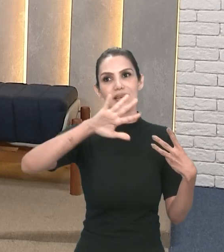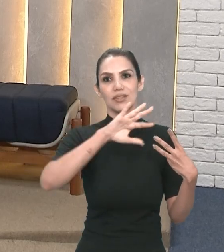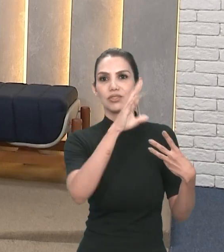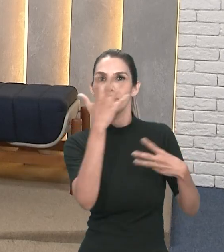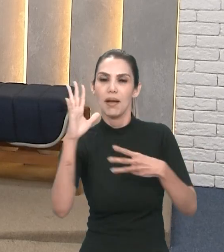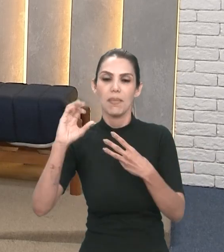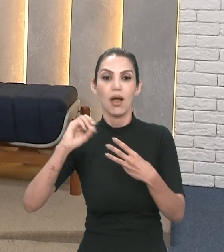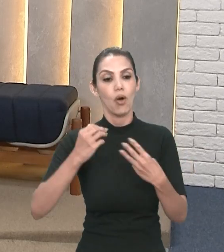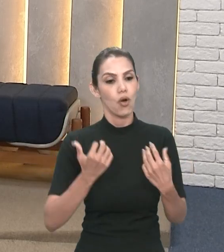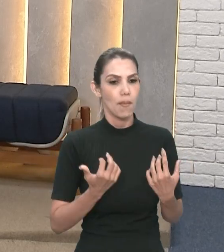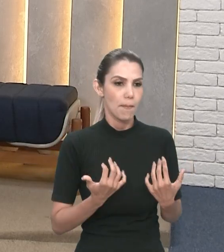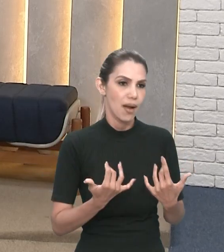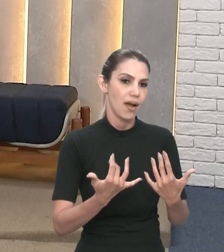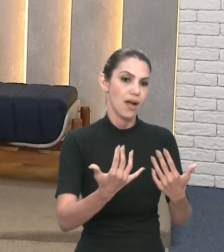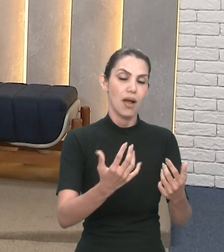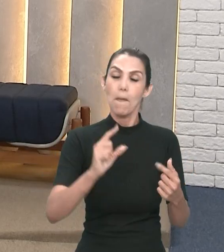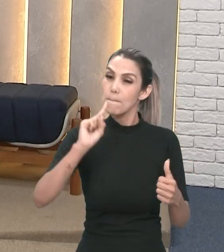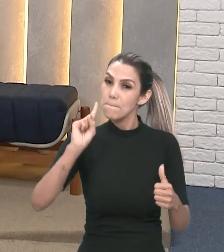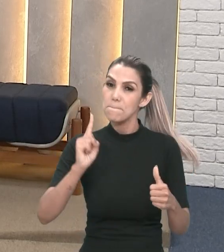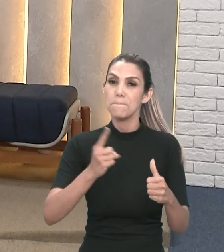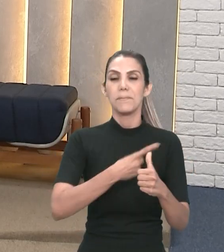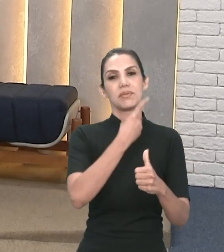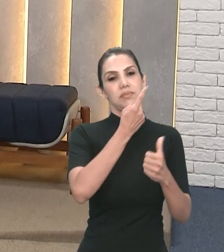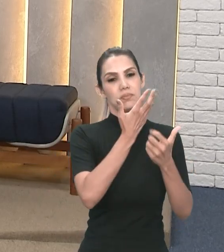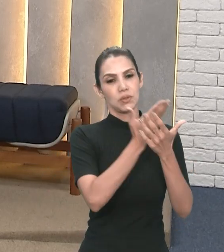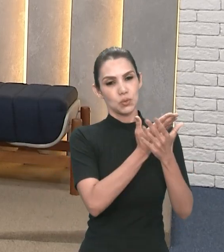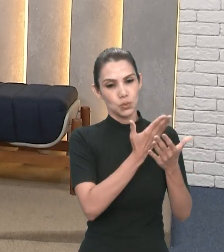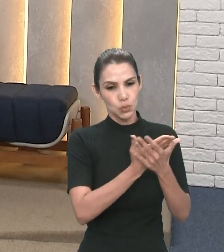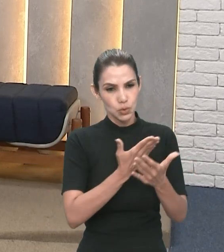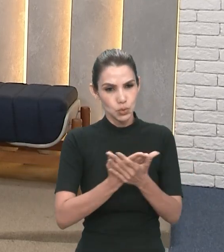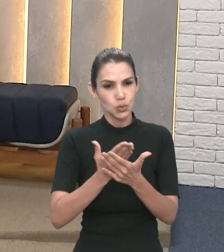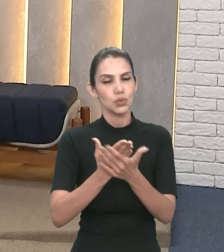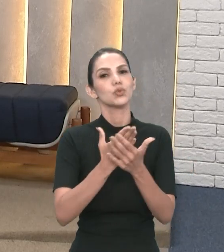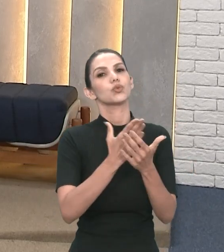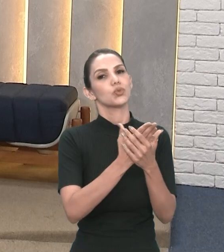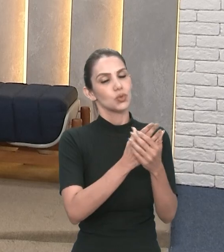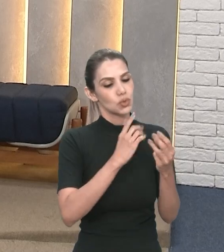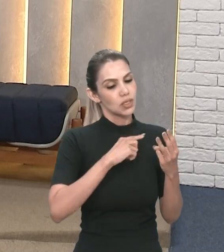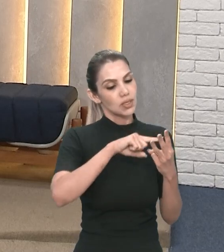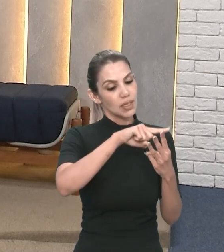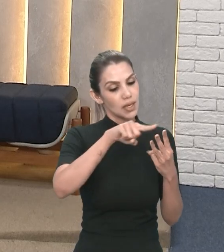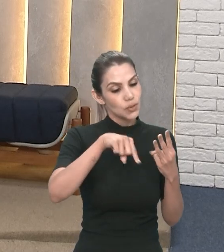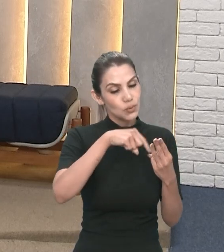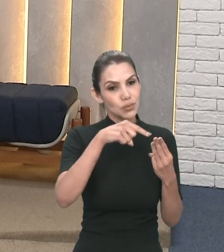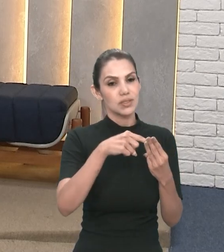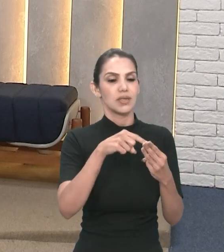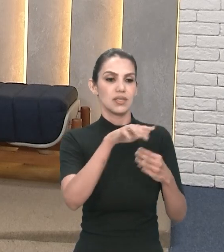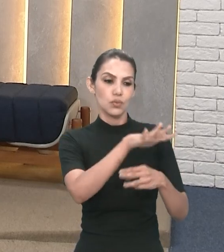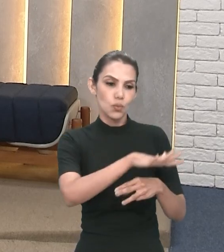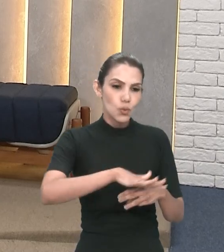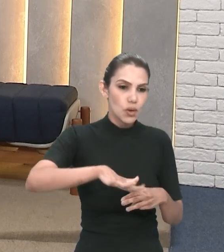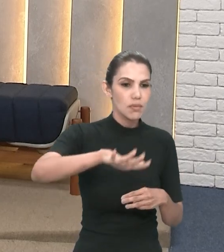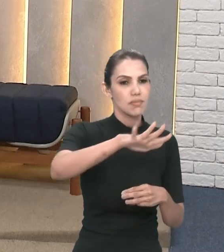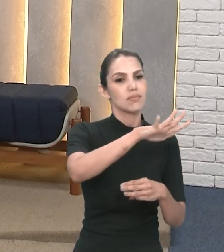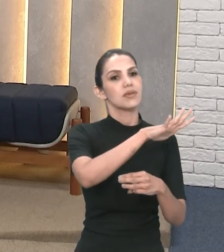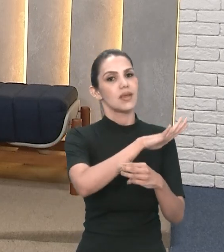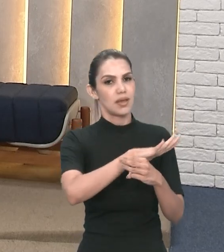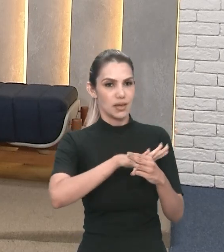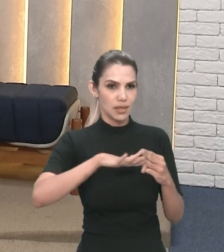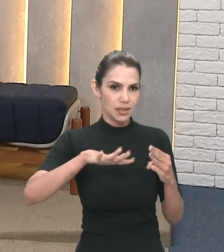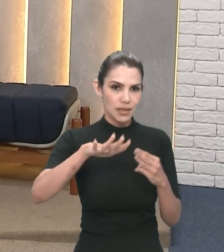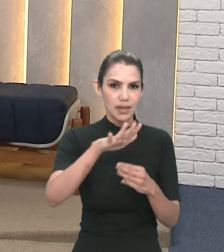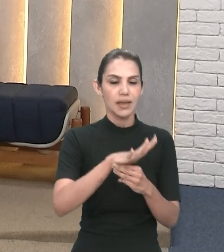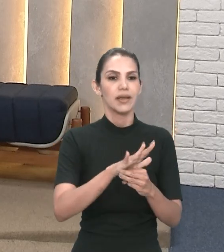Esse é o único trabalho que existe atualmente no Cerrado brasileiro, ao qual a gente conseguiu ver essa dinâmica entre a